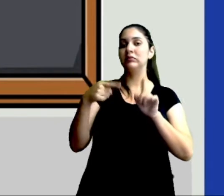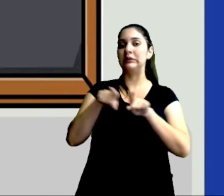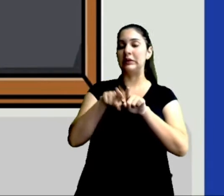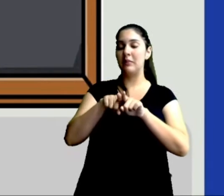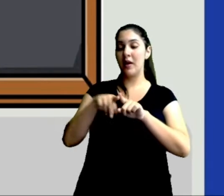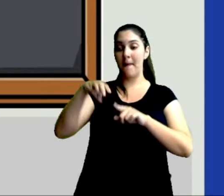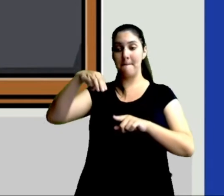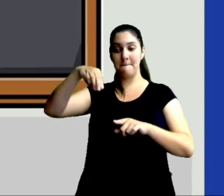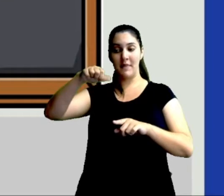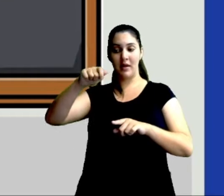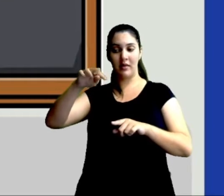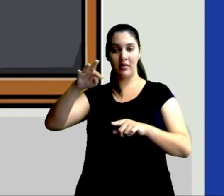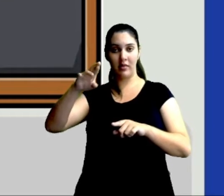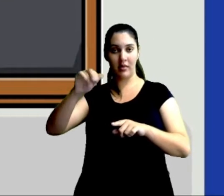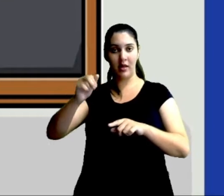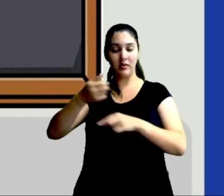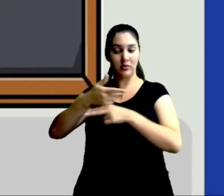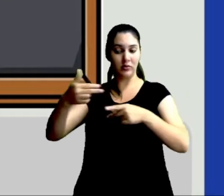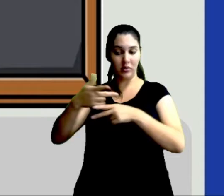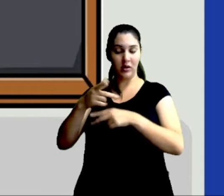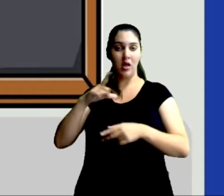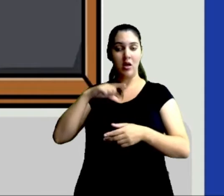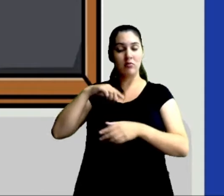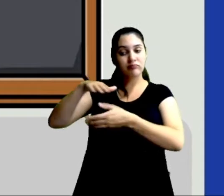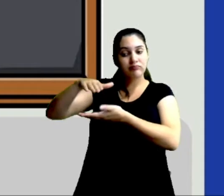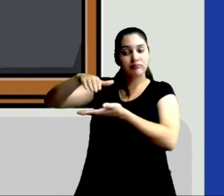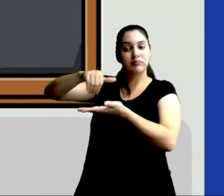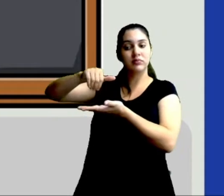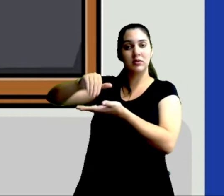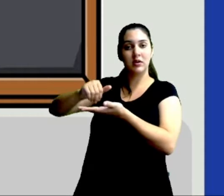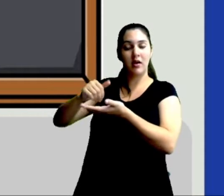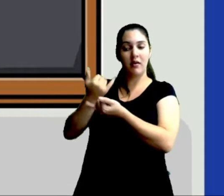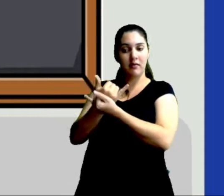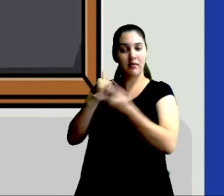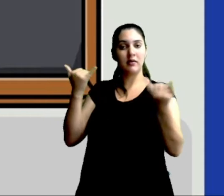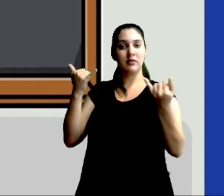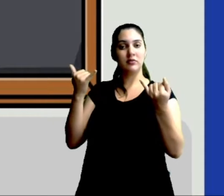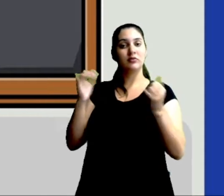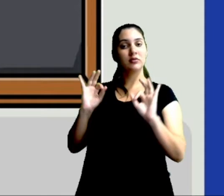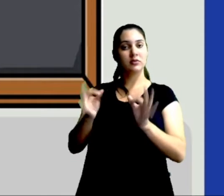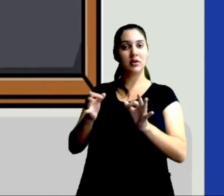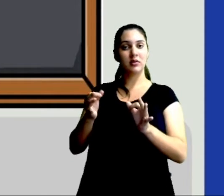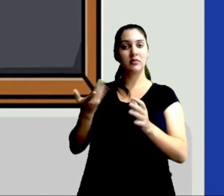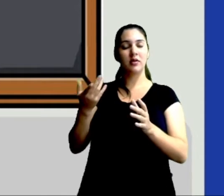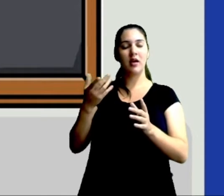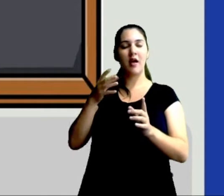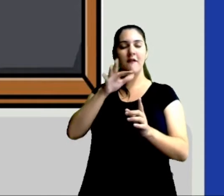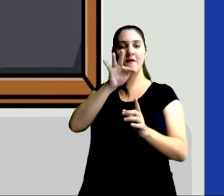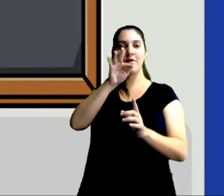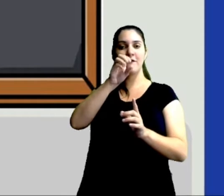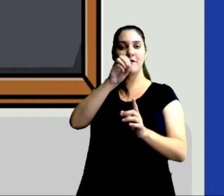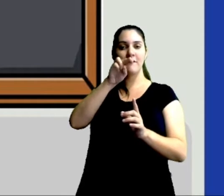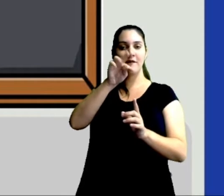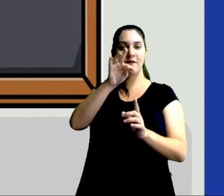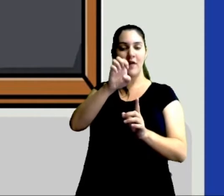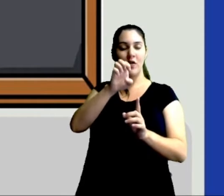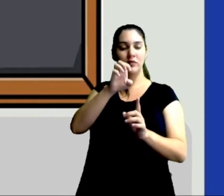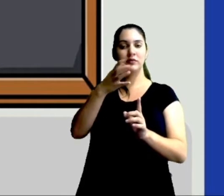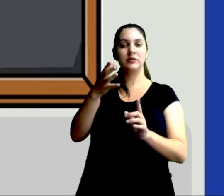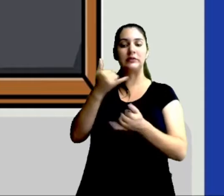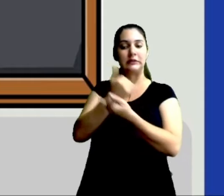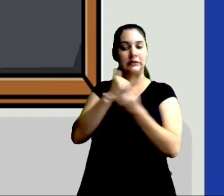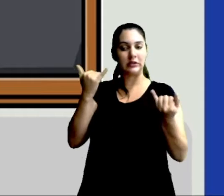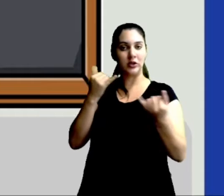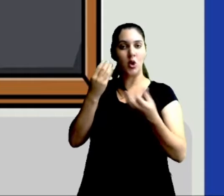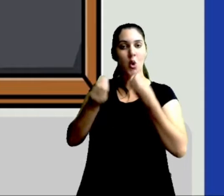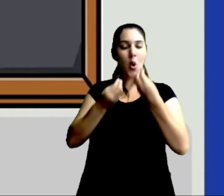determinada matéria-prima, eu vou extrair energia, tá certo? Vai ser uma fonte de energia. Como a gente vai